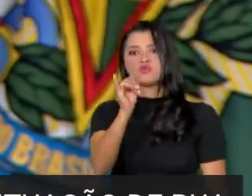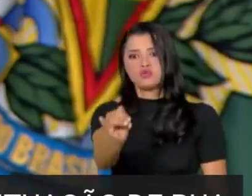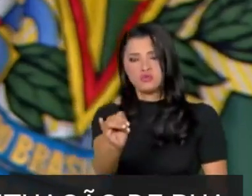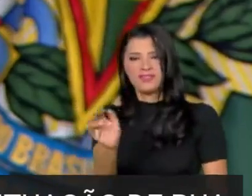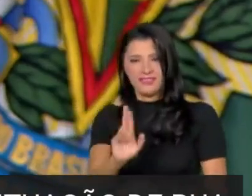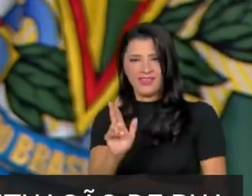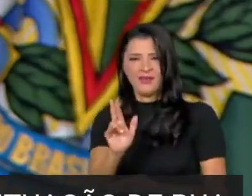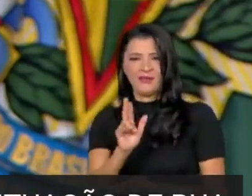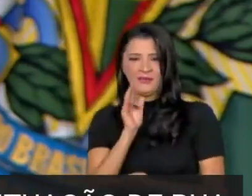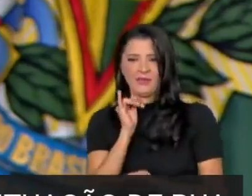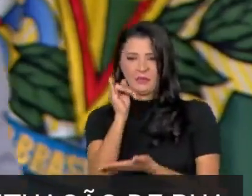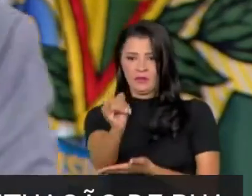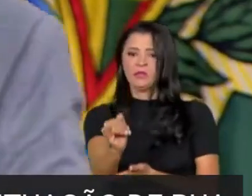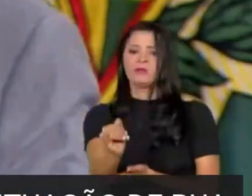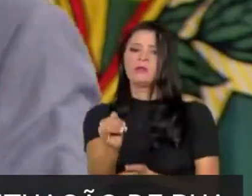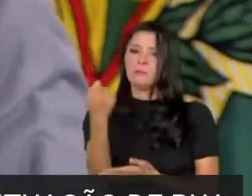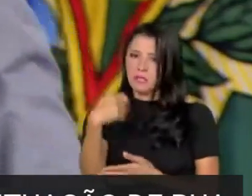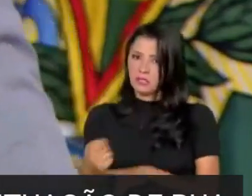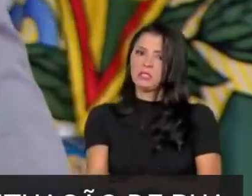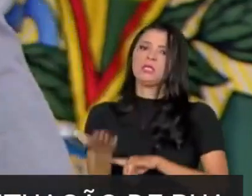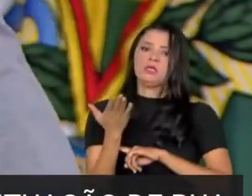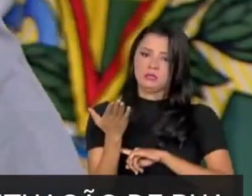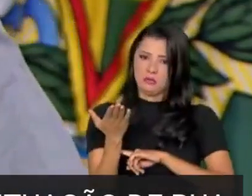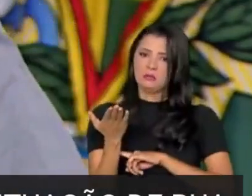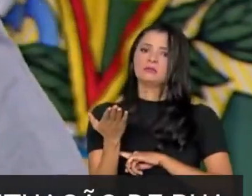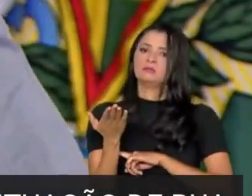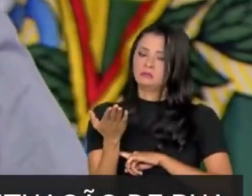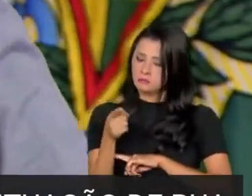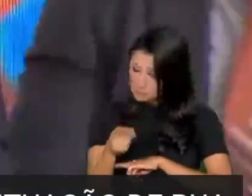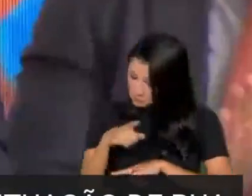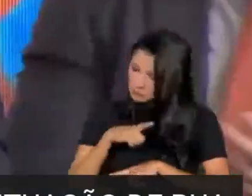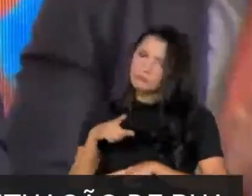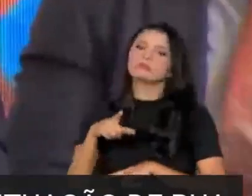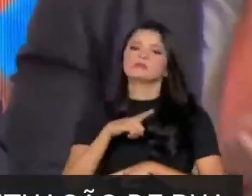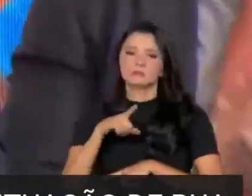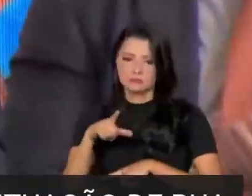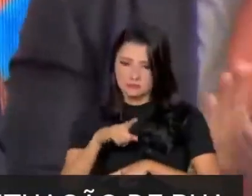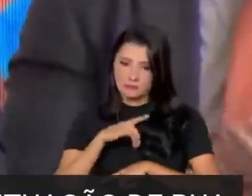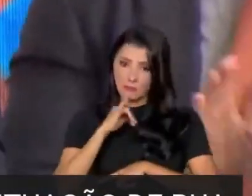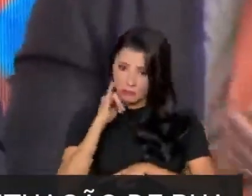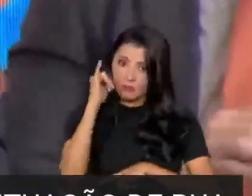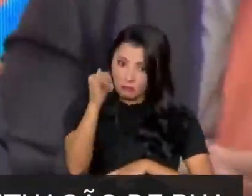aparecer. Tem que aparecer, porque às vezes...